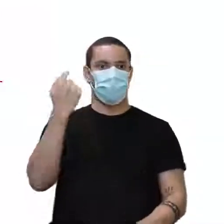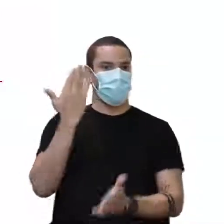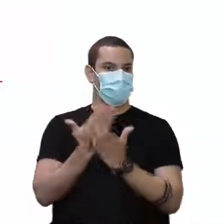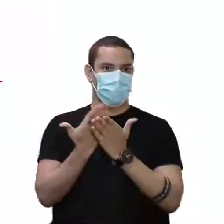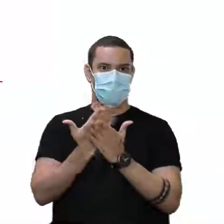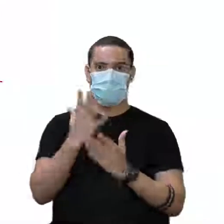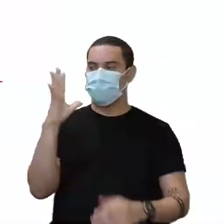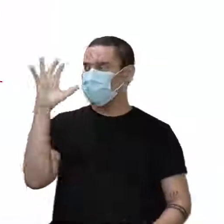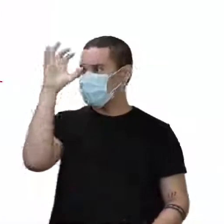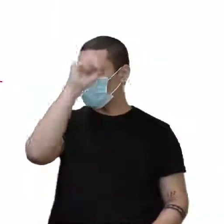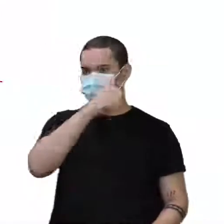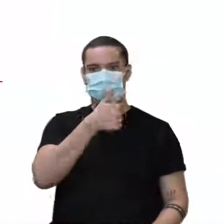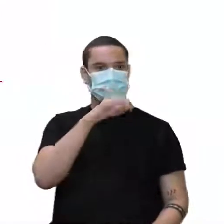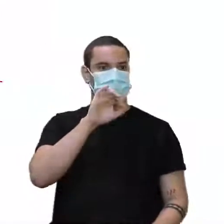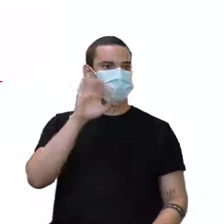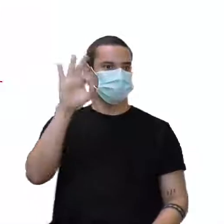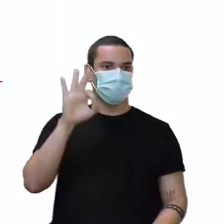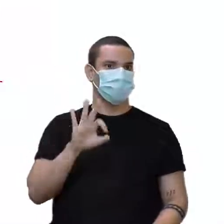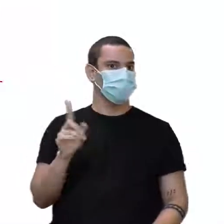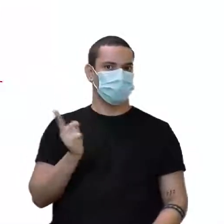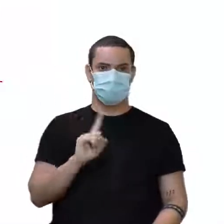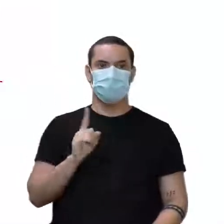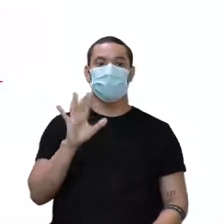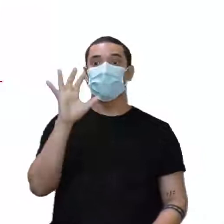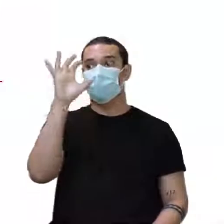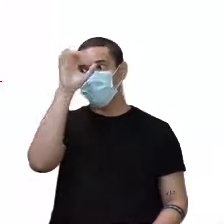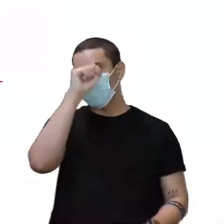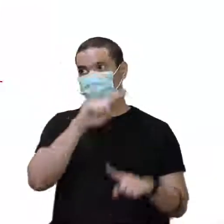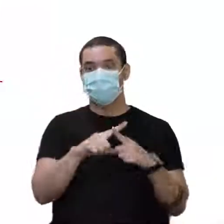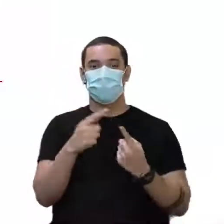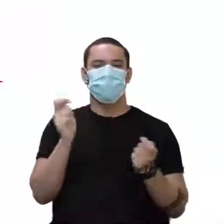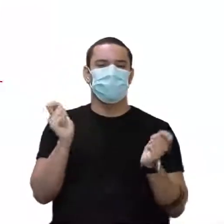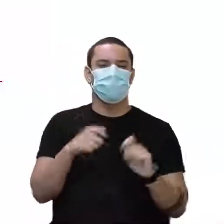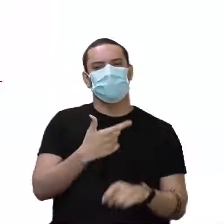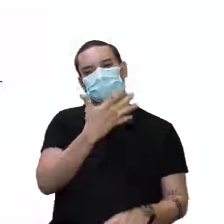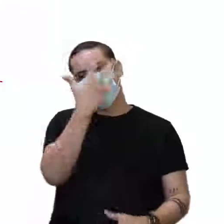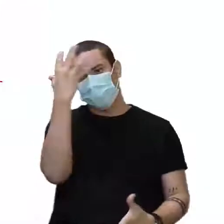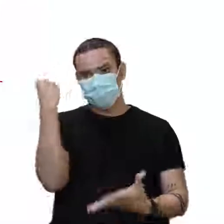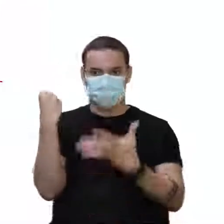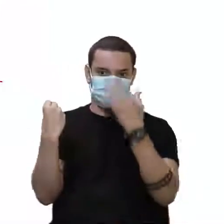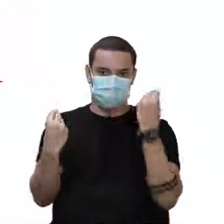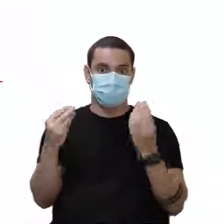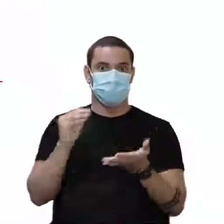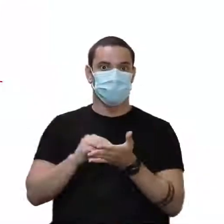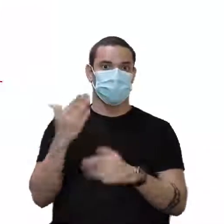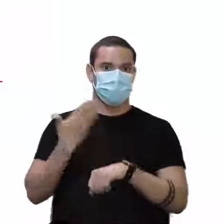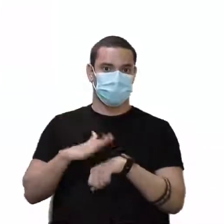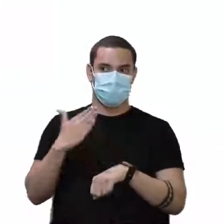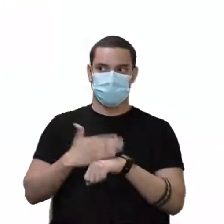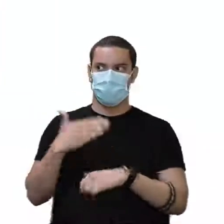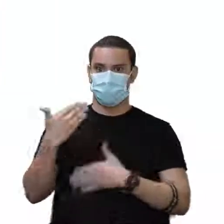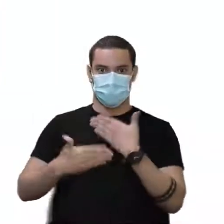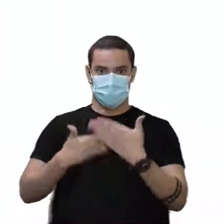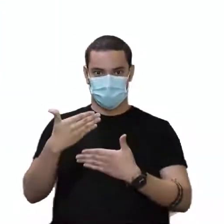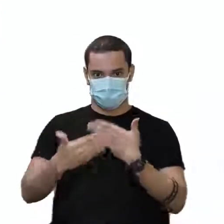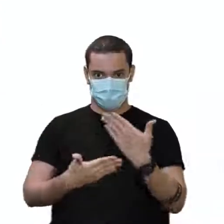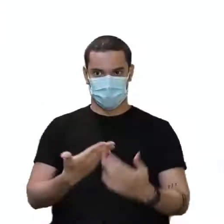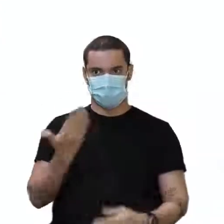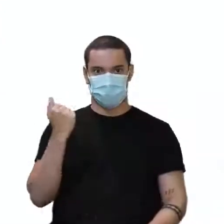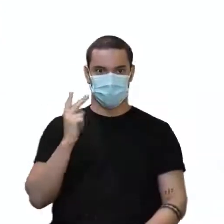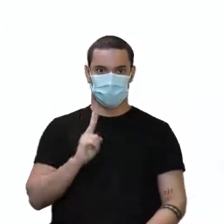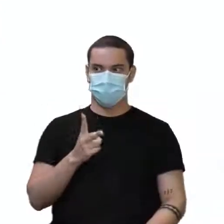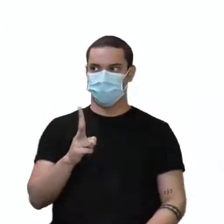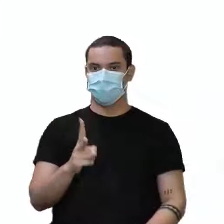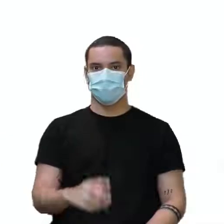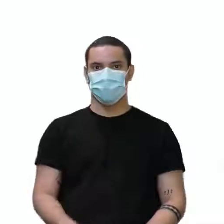vai, aprende tudo completamente. Até aprende, mas pode esquecer se não praticar. Vamos lá continuar? Olha aí,